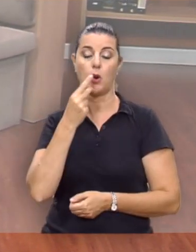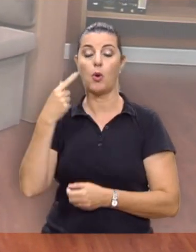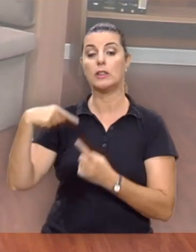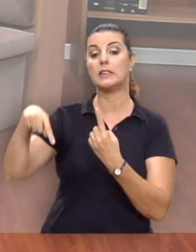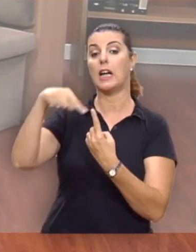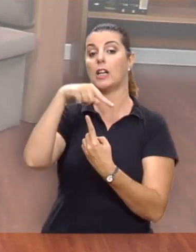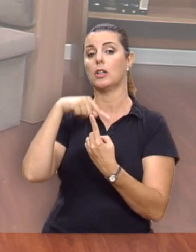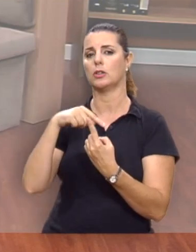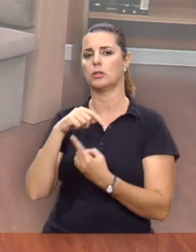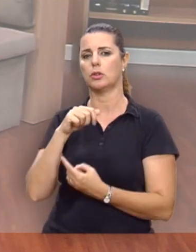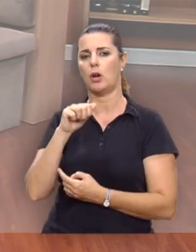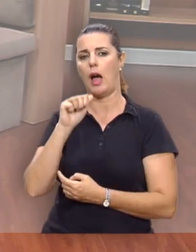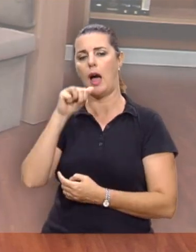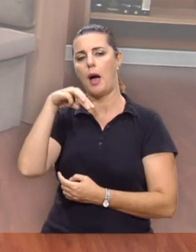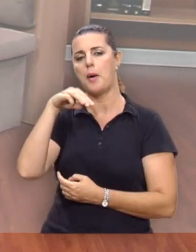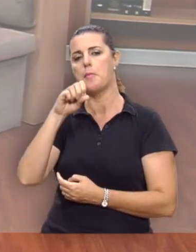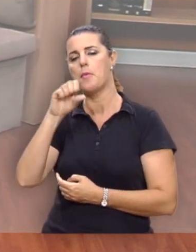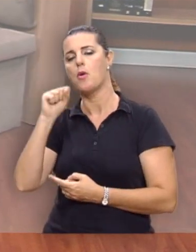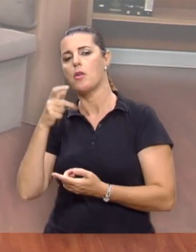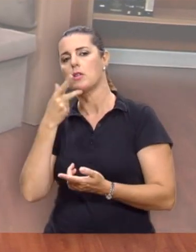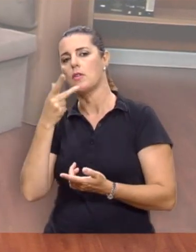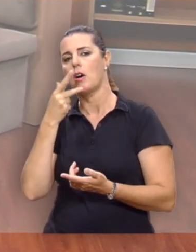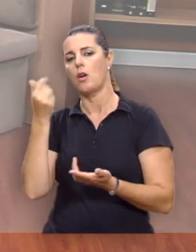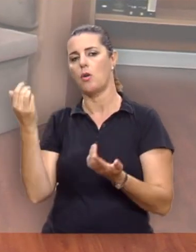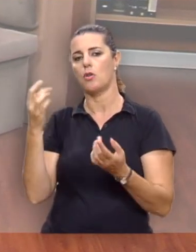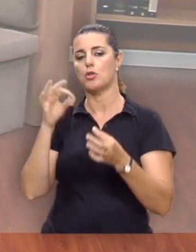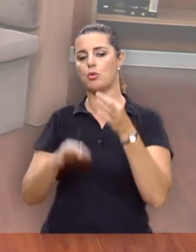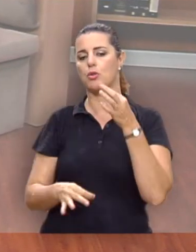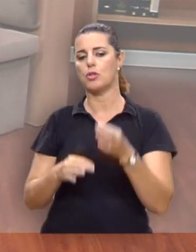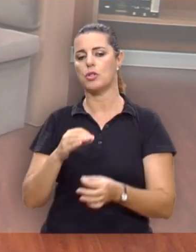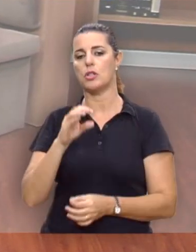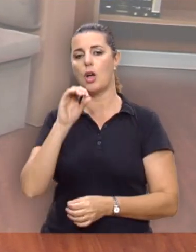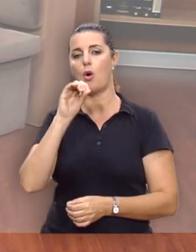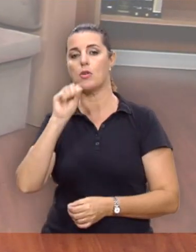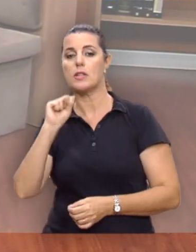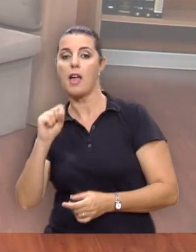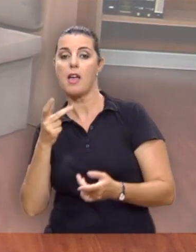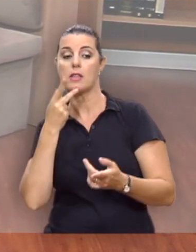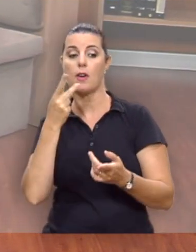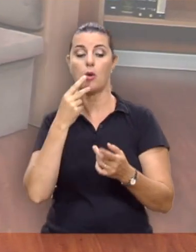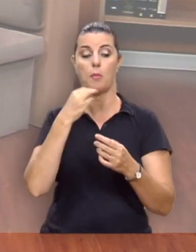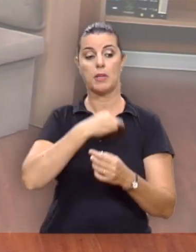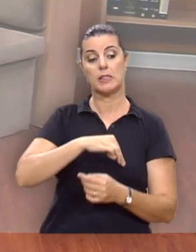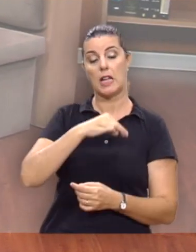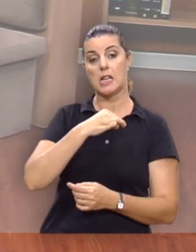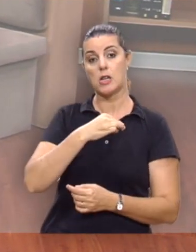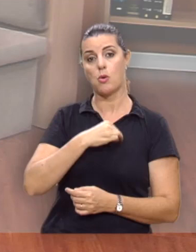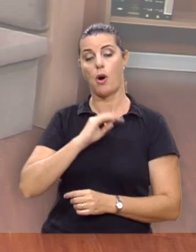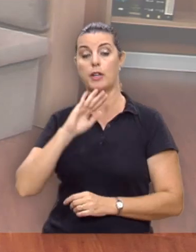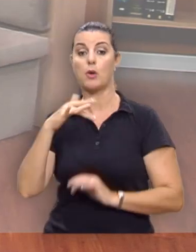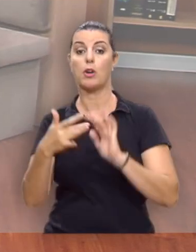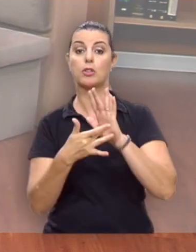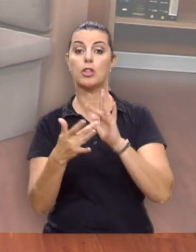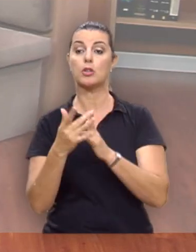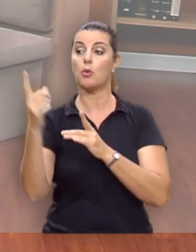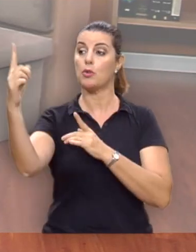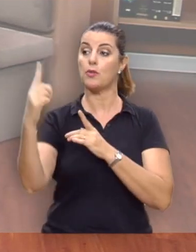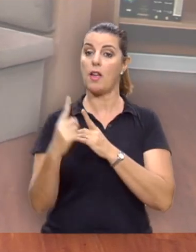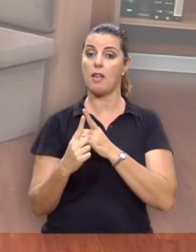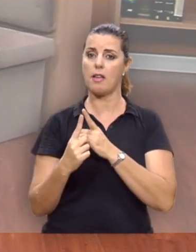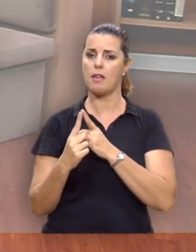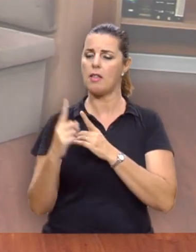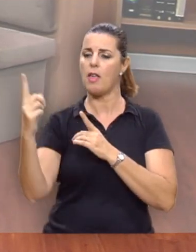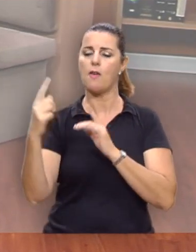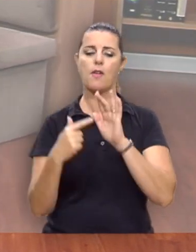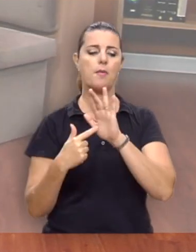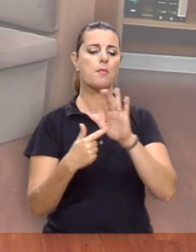Deus. Amós enfatizou a justiça de Deus. Oséias enfatizou a misericórdia de Deus. Mas quando Jesus Cristo veio, ele não